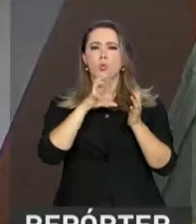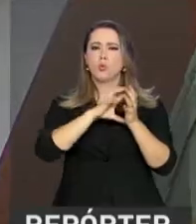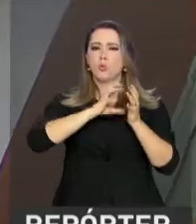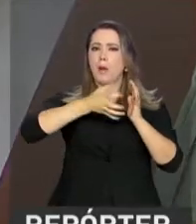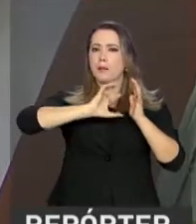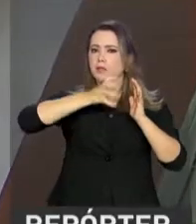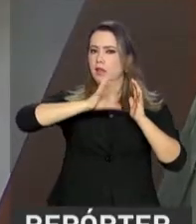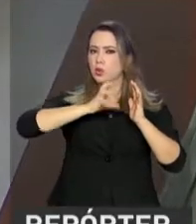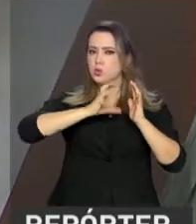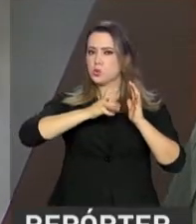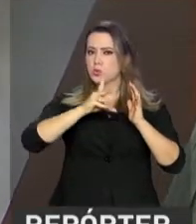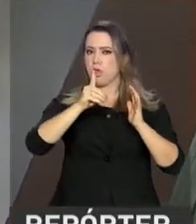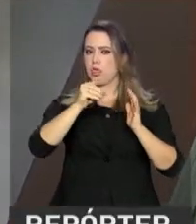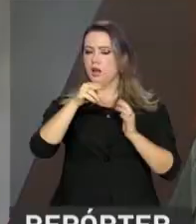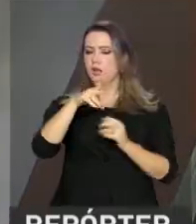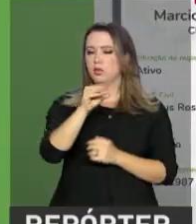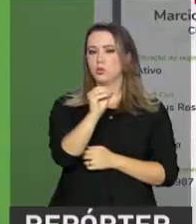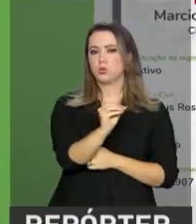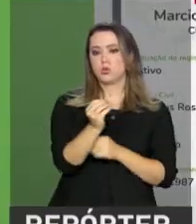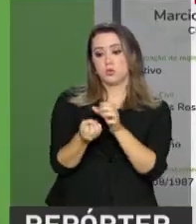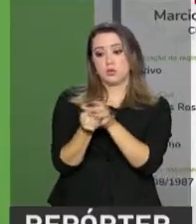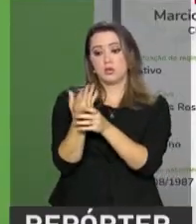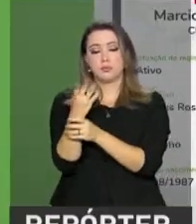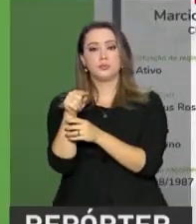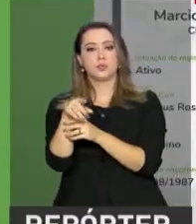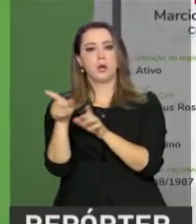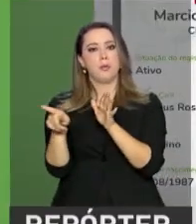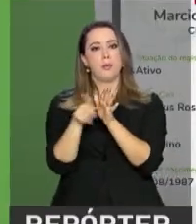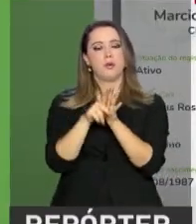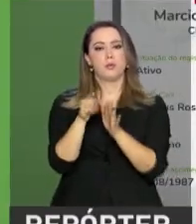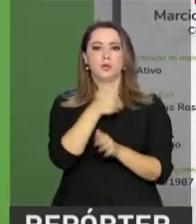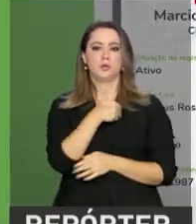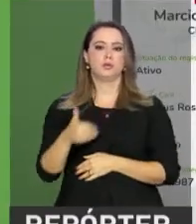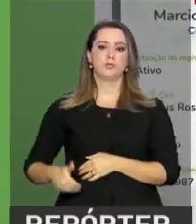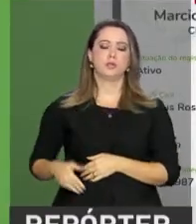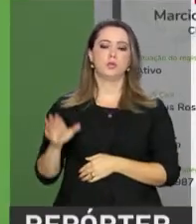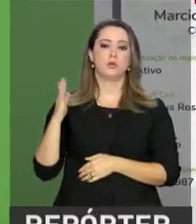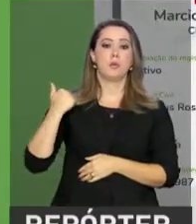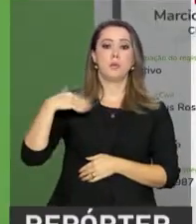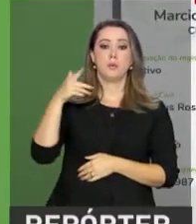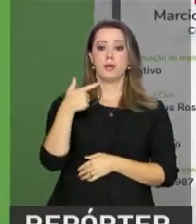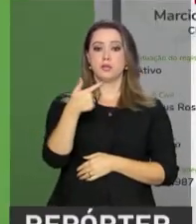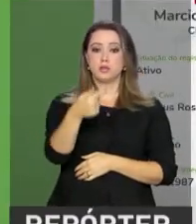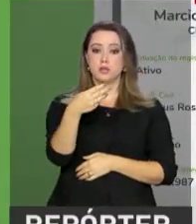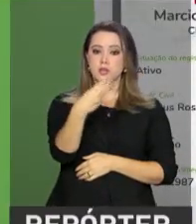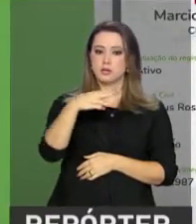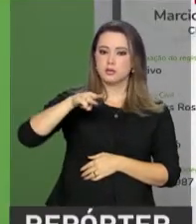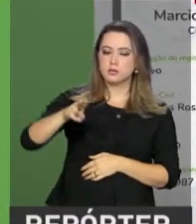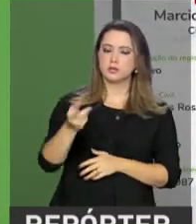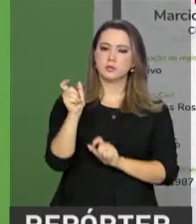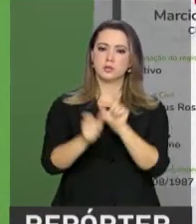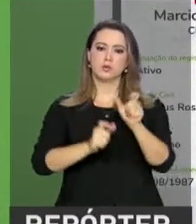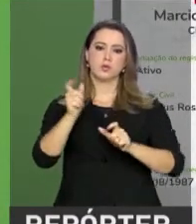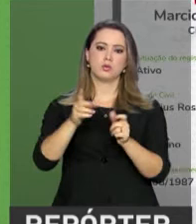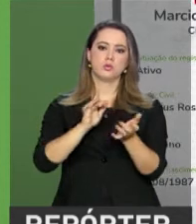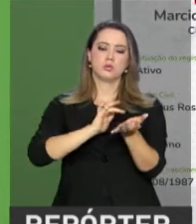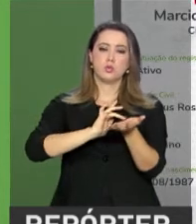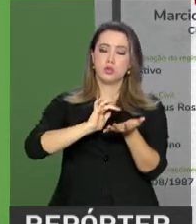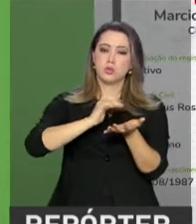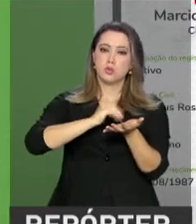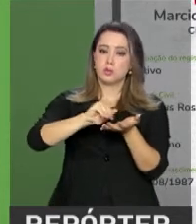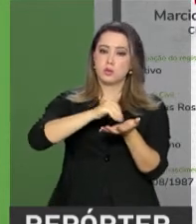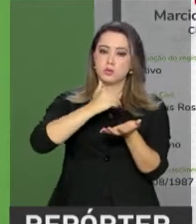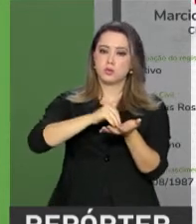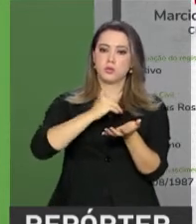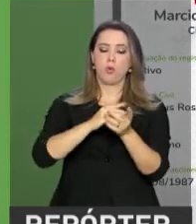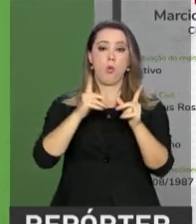justiça eleitoral para ser emitido esta base tem mais de 73 milhões de pessoas cadastradas com foto e